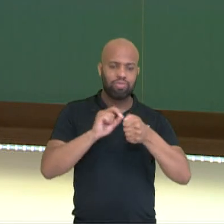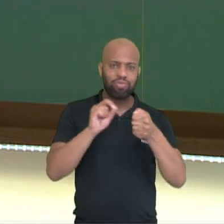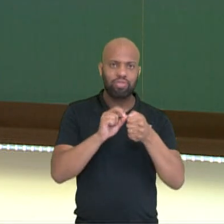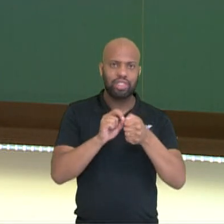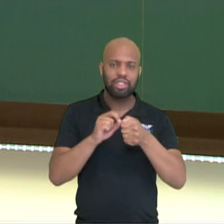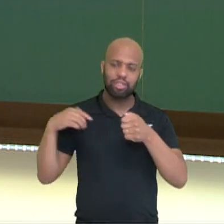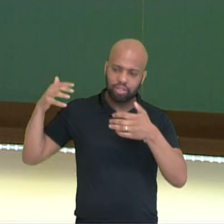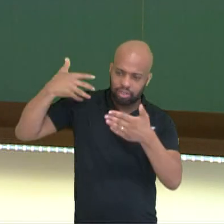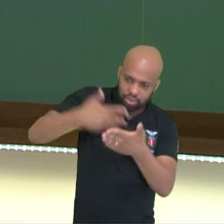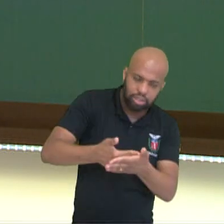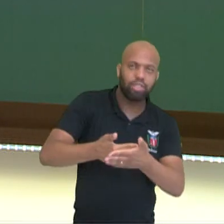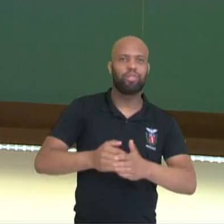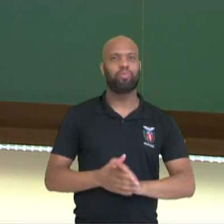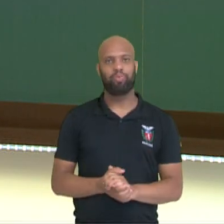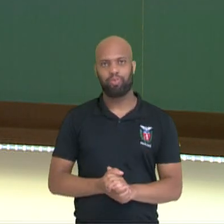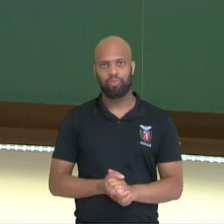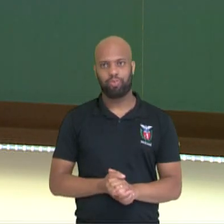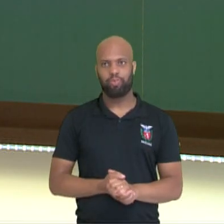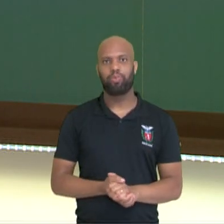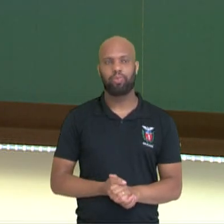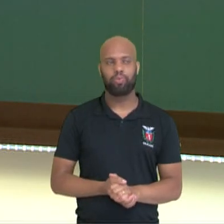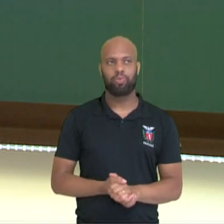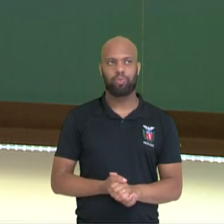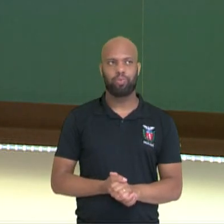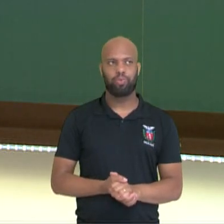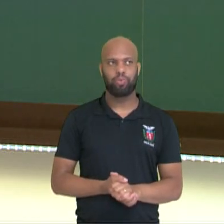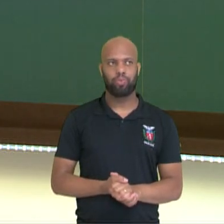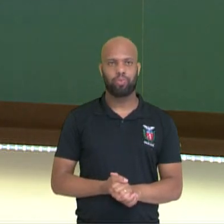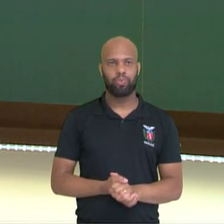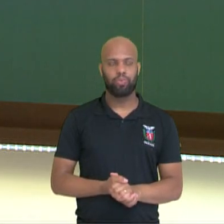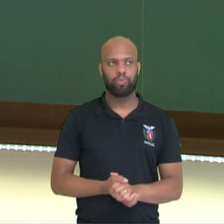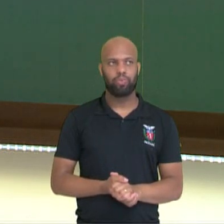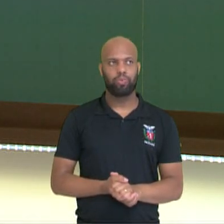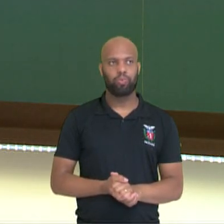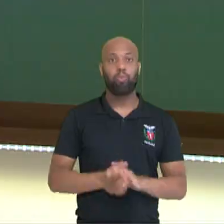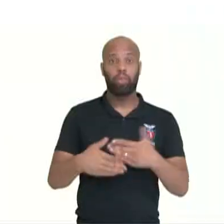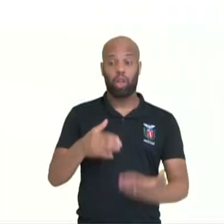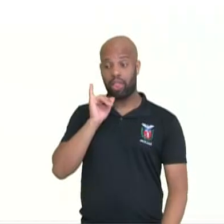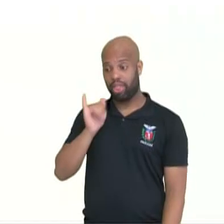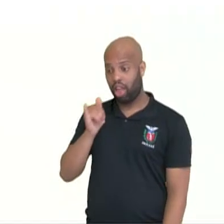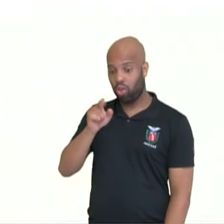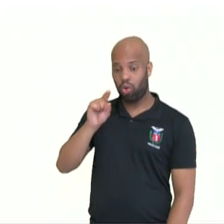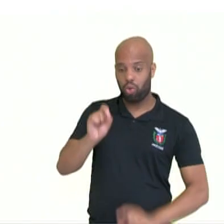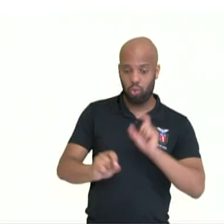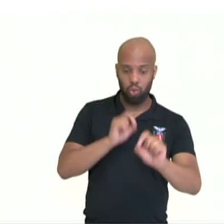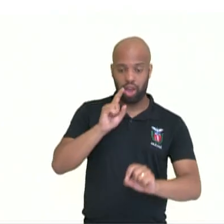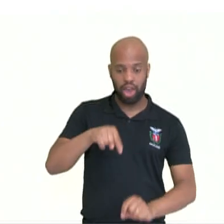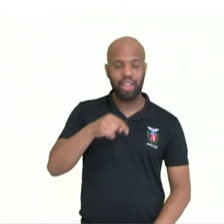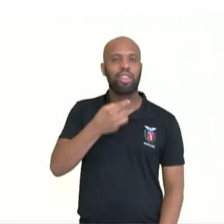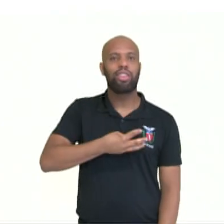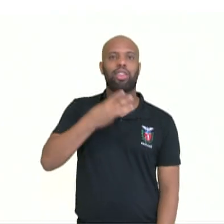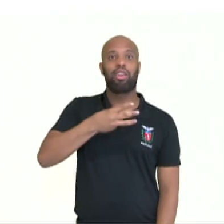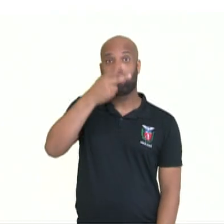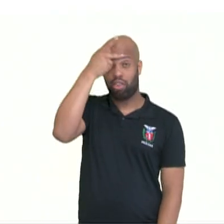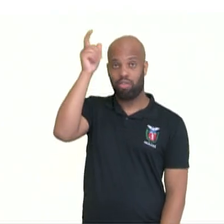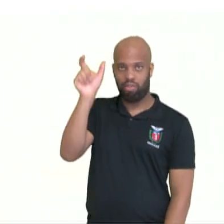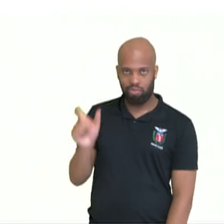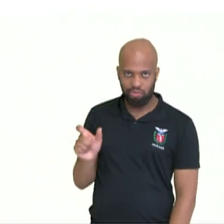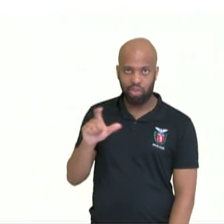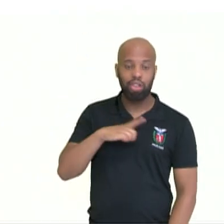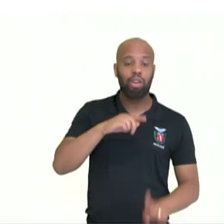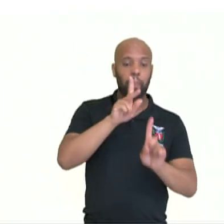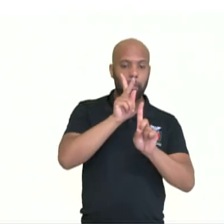A verdade, porém, é que não gostou da brincadeira, mesmo que ela tenha lhe ensinado muita